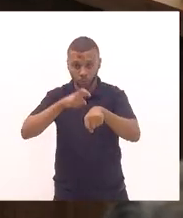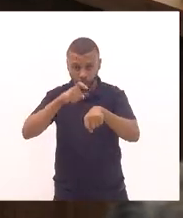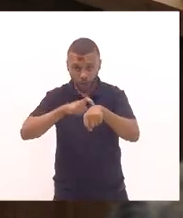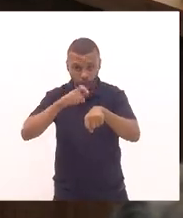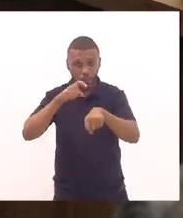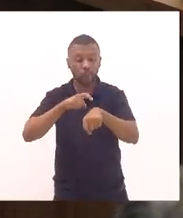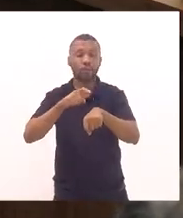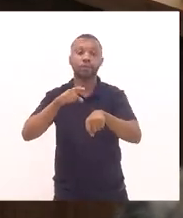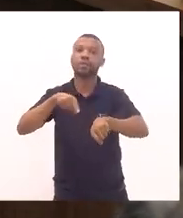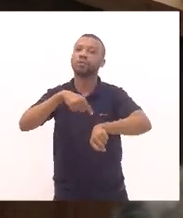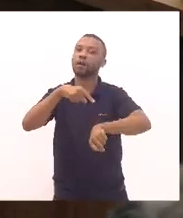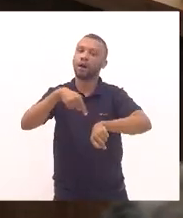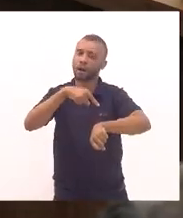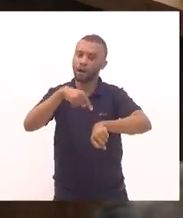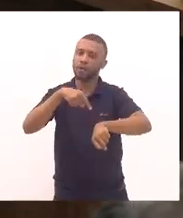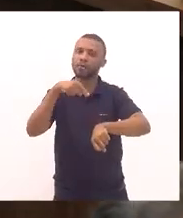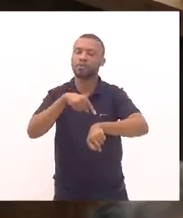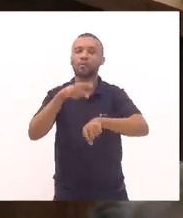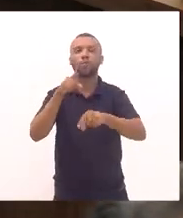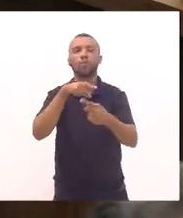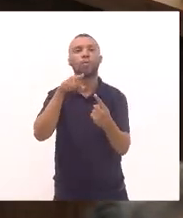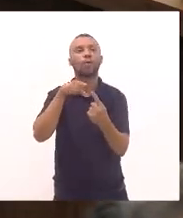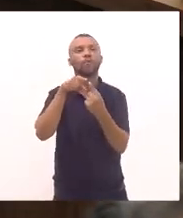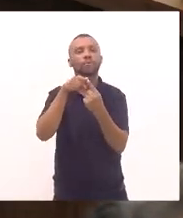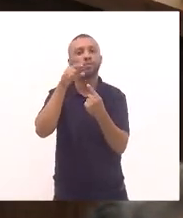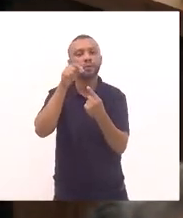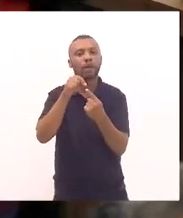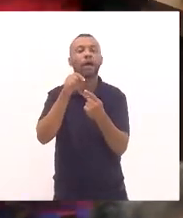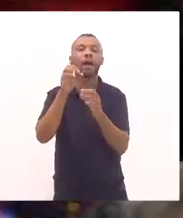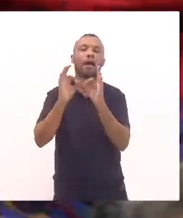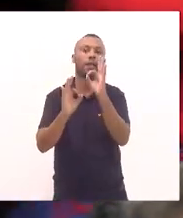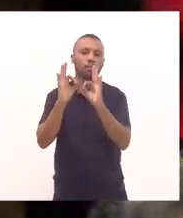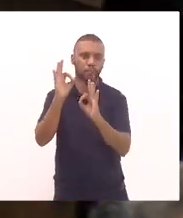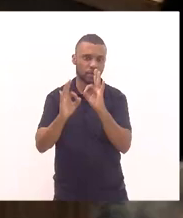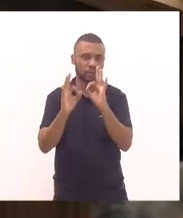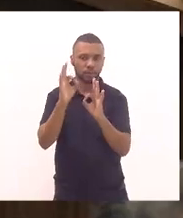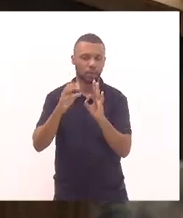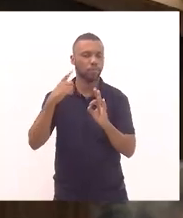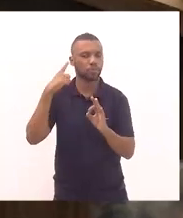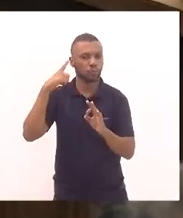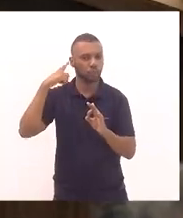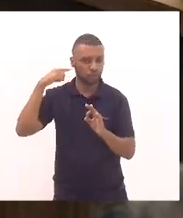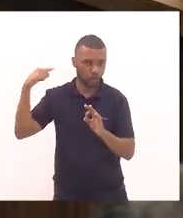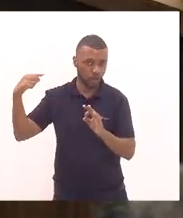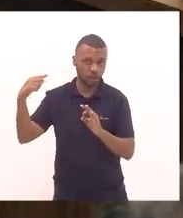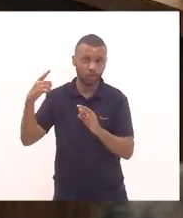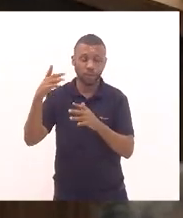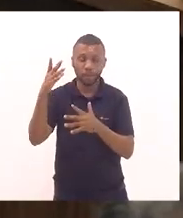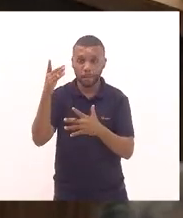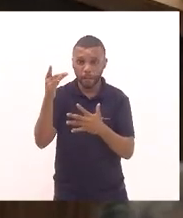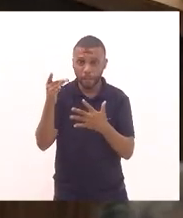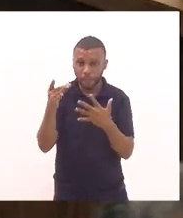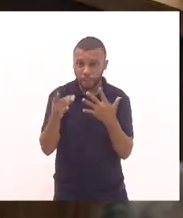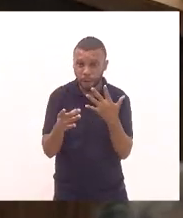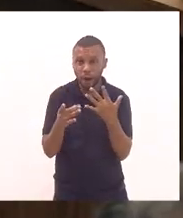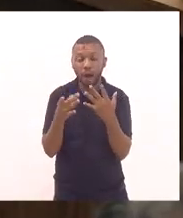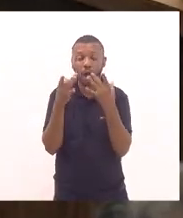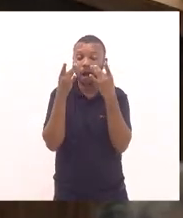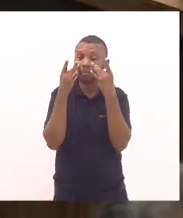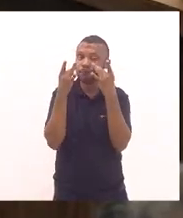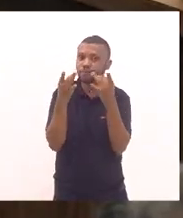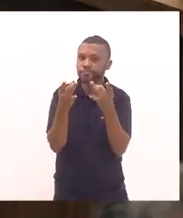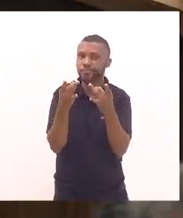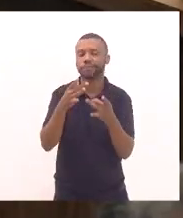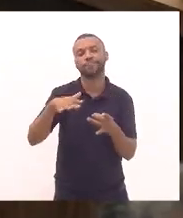horária destinado à produção e elaboração dos laudos, e o detalhamento disso, a emenda é cuidadosa, o detalhamento